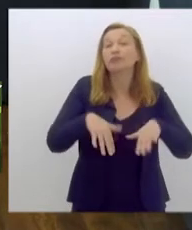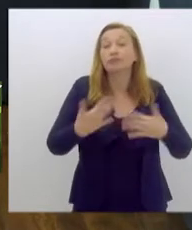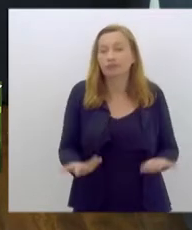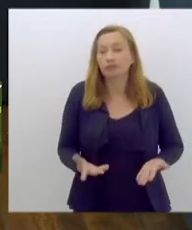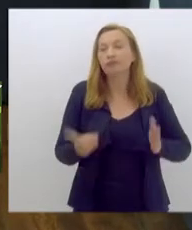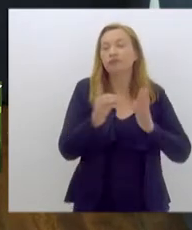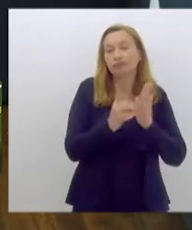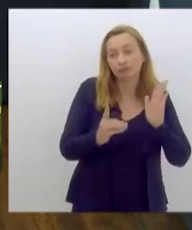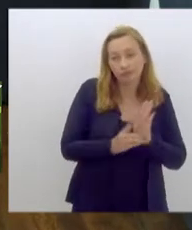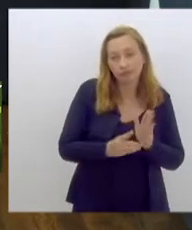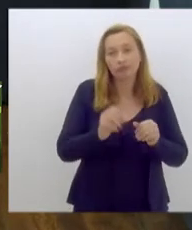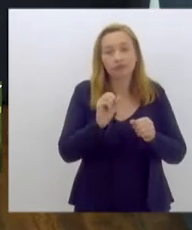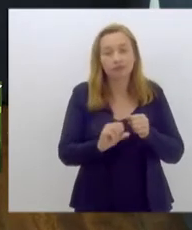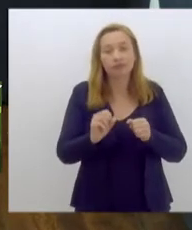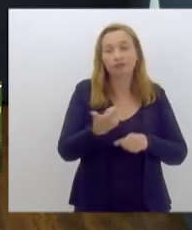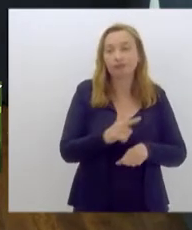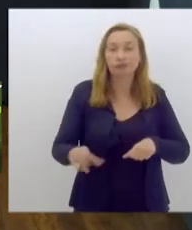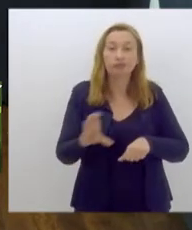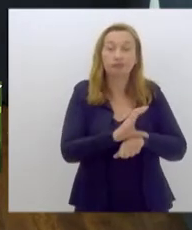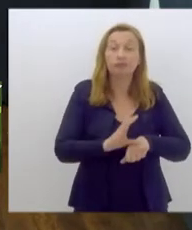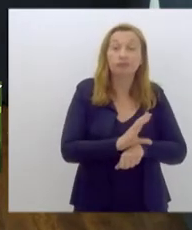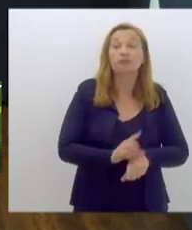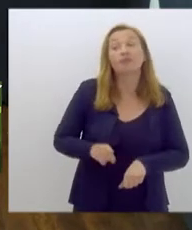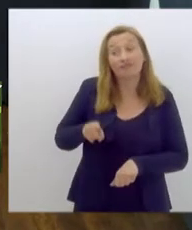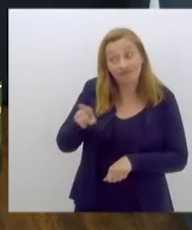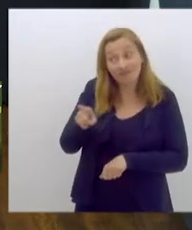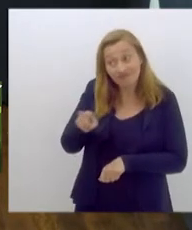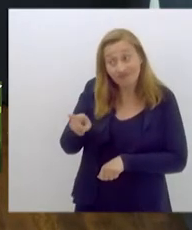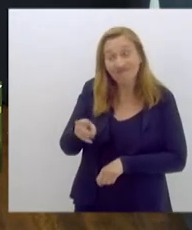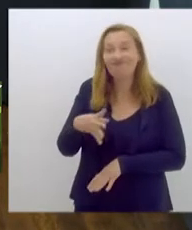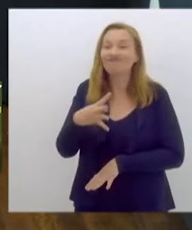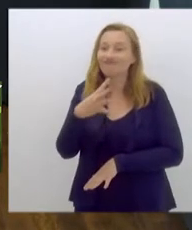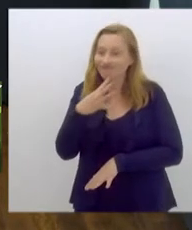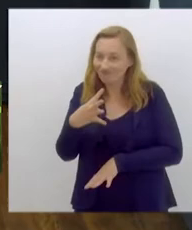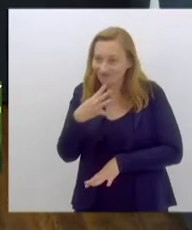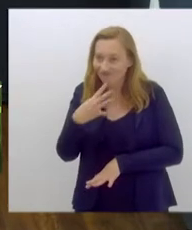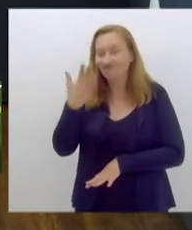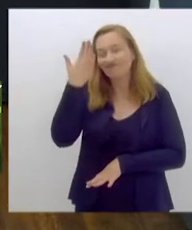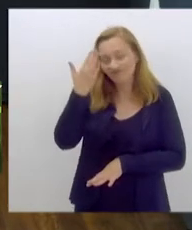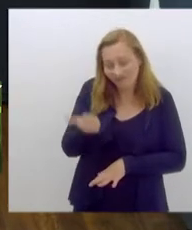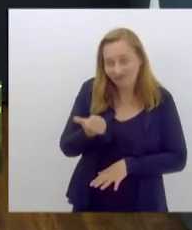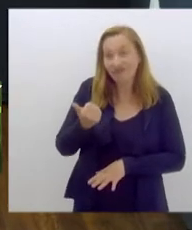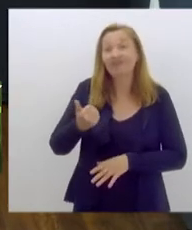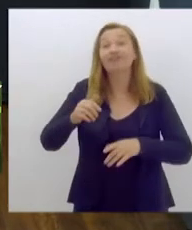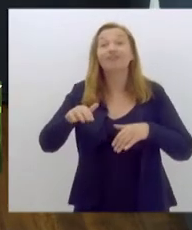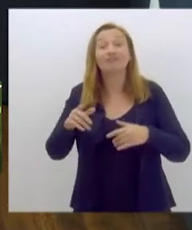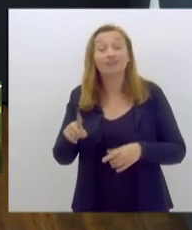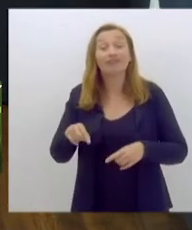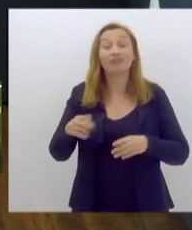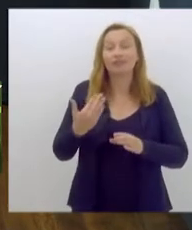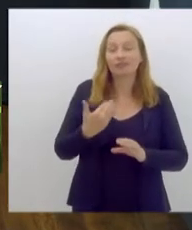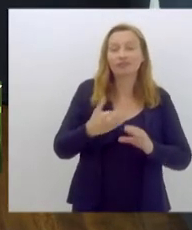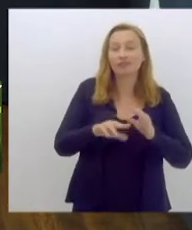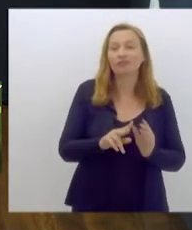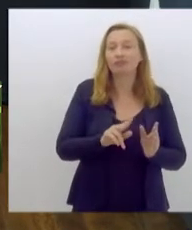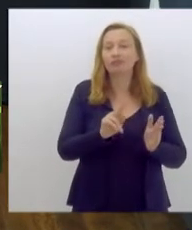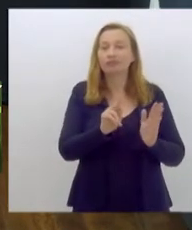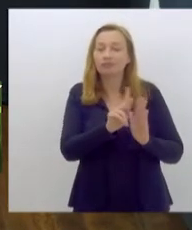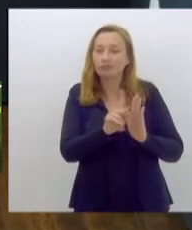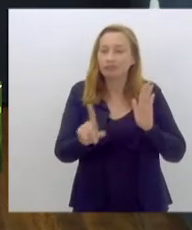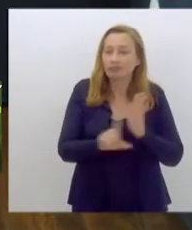que fez disso é inconstitucional. E ele mesmo reconheceu isso, tanto é que mandou um projeto de lei para